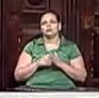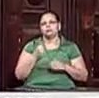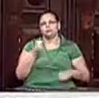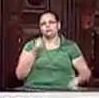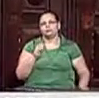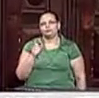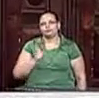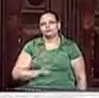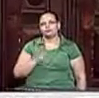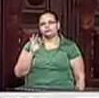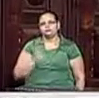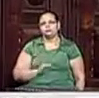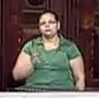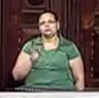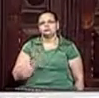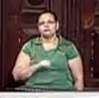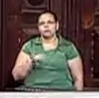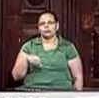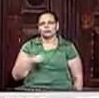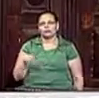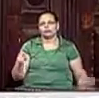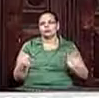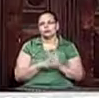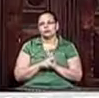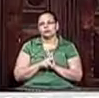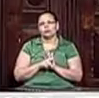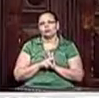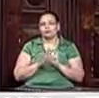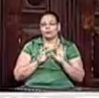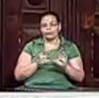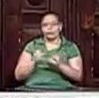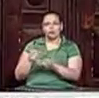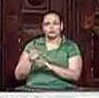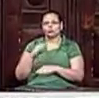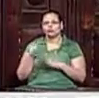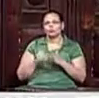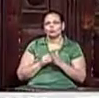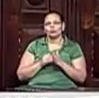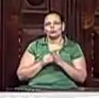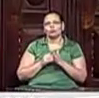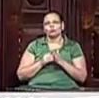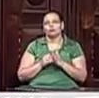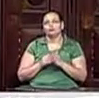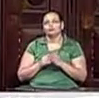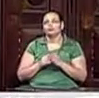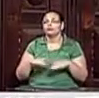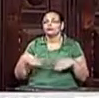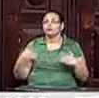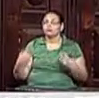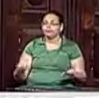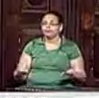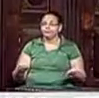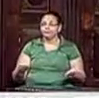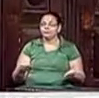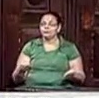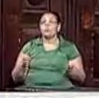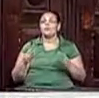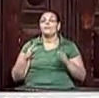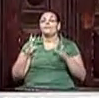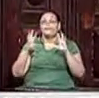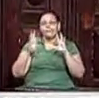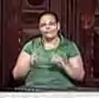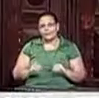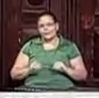da produção aproximadamente é nossa, mas afeta a todos que produzem. Então isso